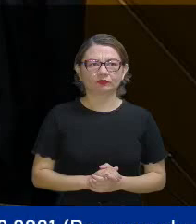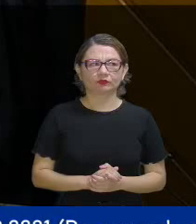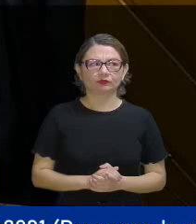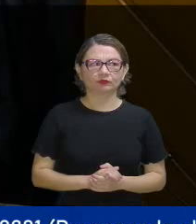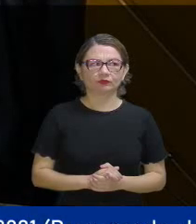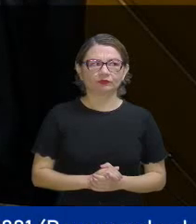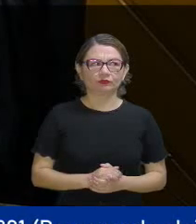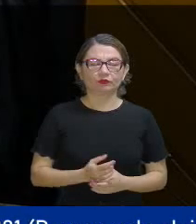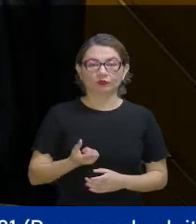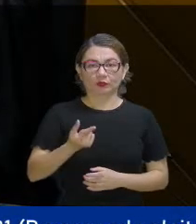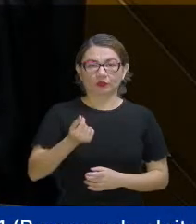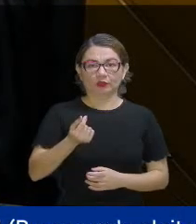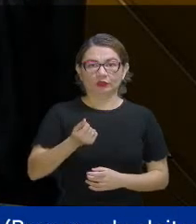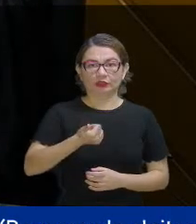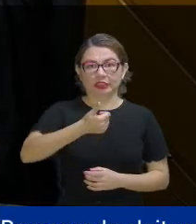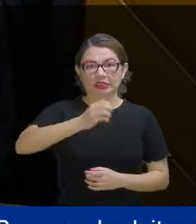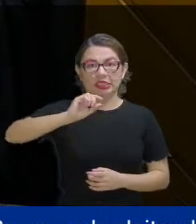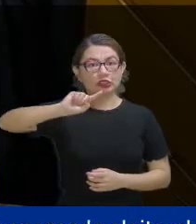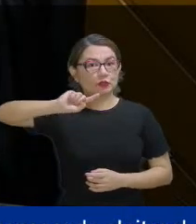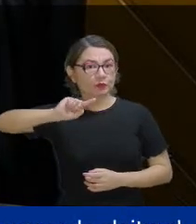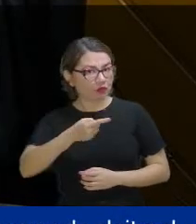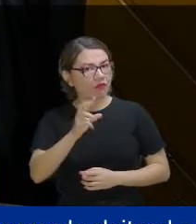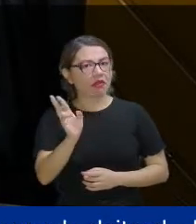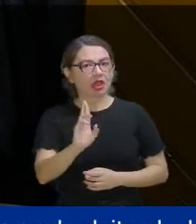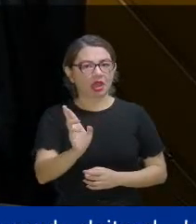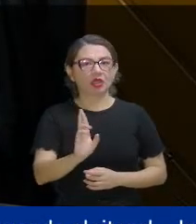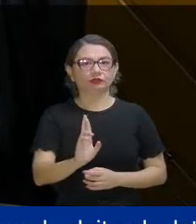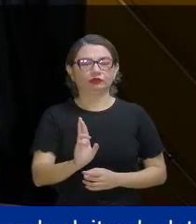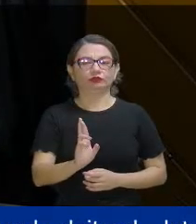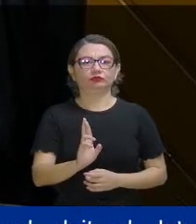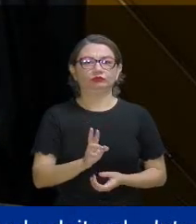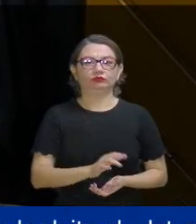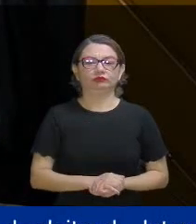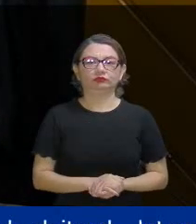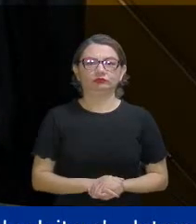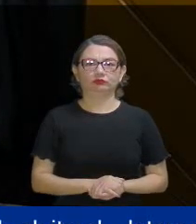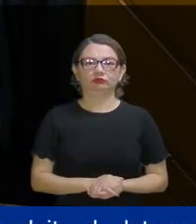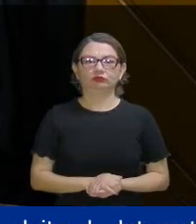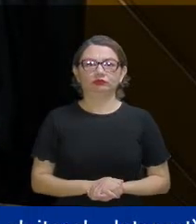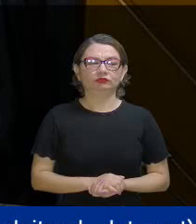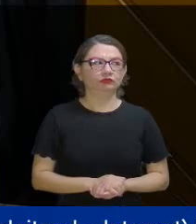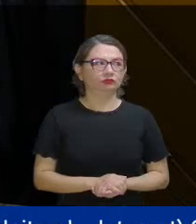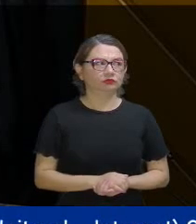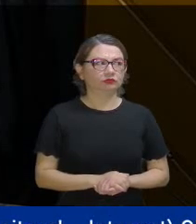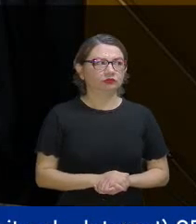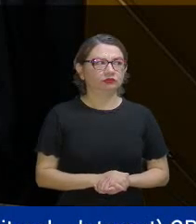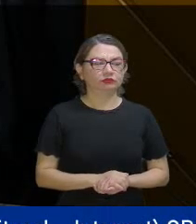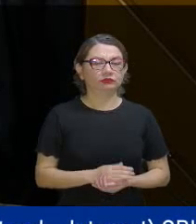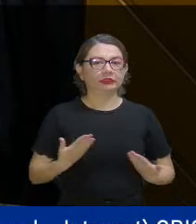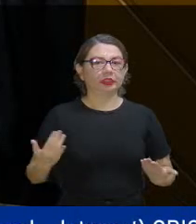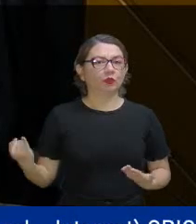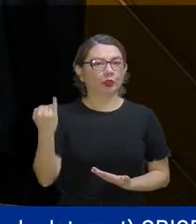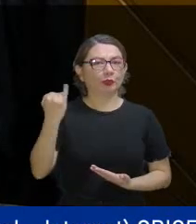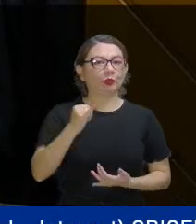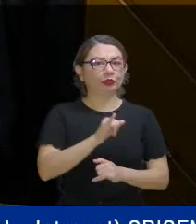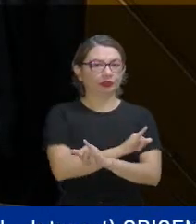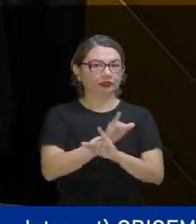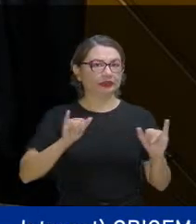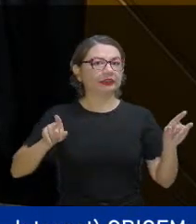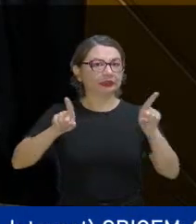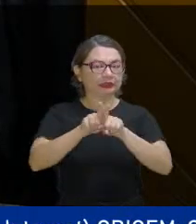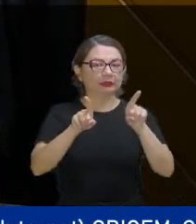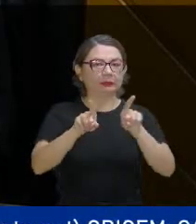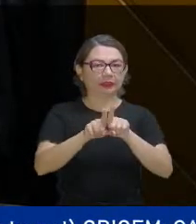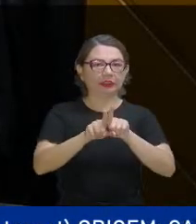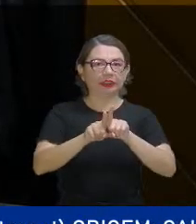ao valor de R$10 mil, senhor presidente. Então, senhor presidente, importante destacar